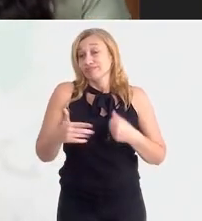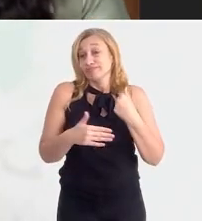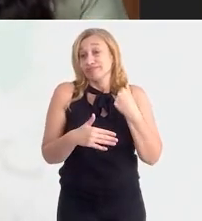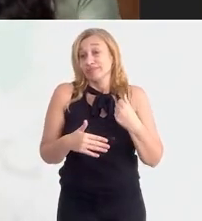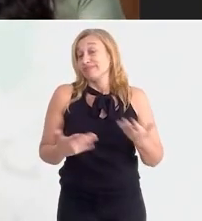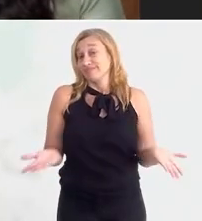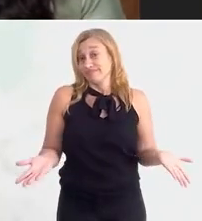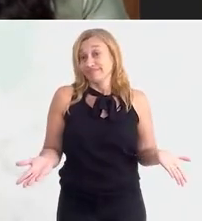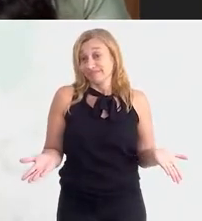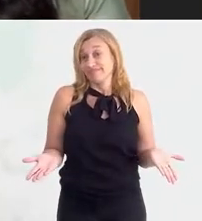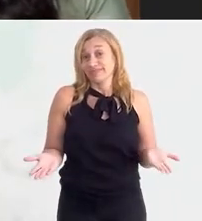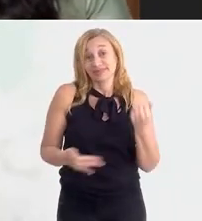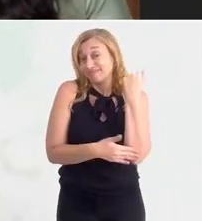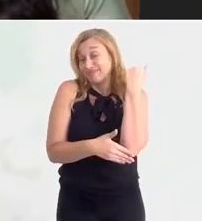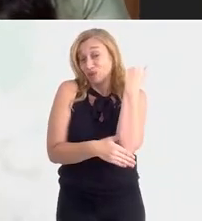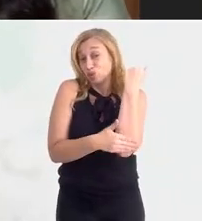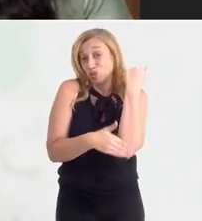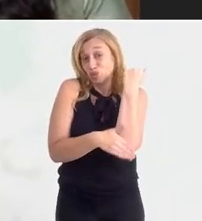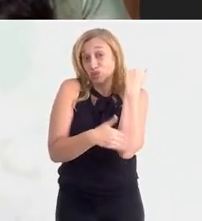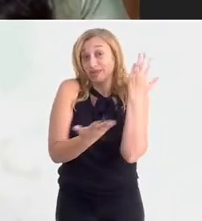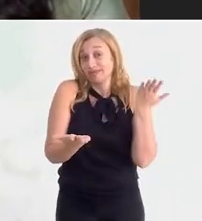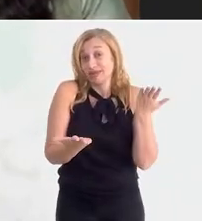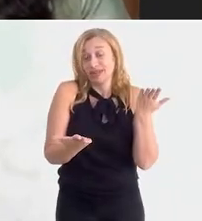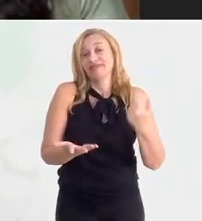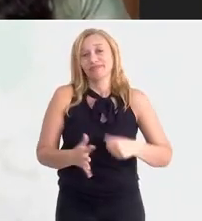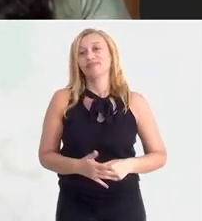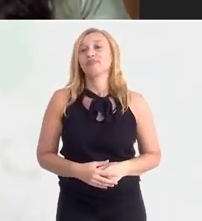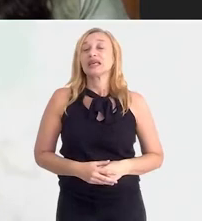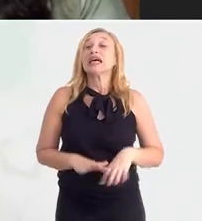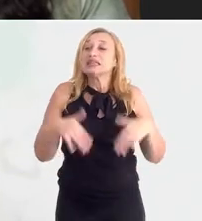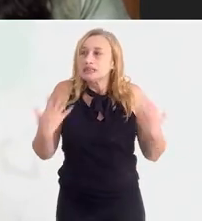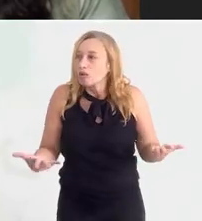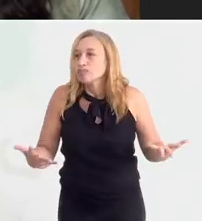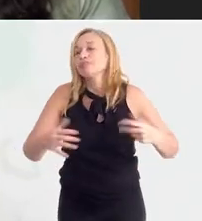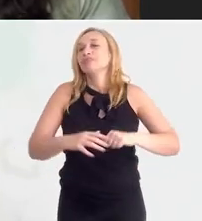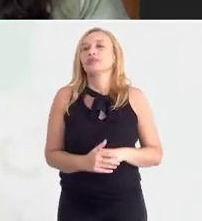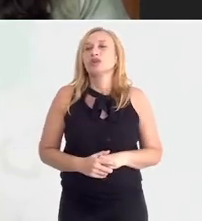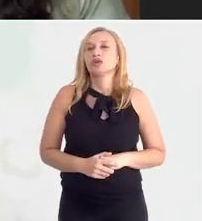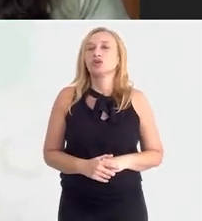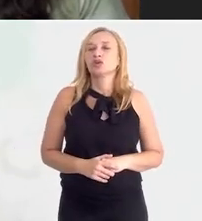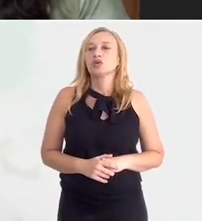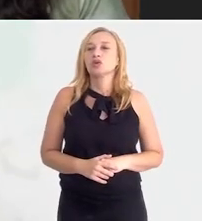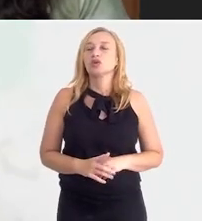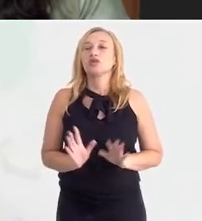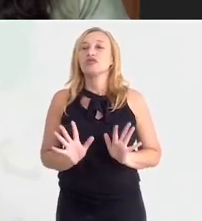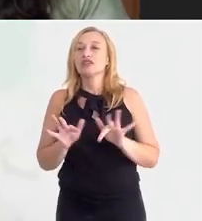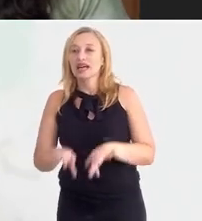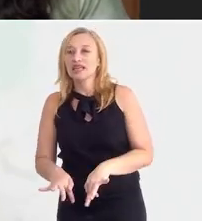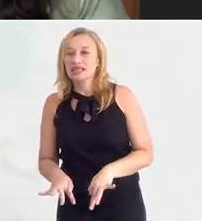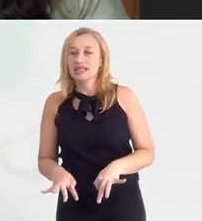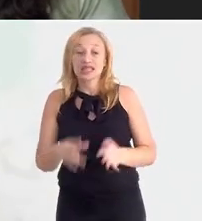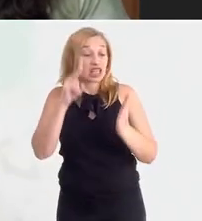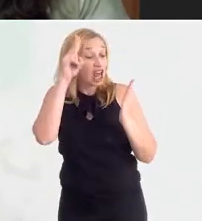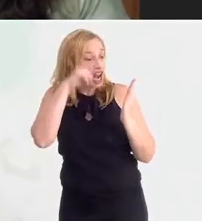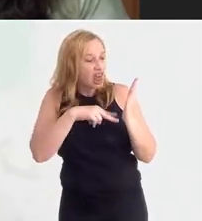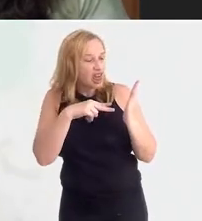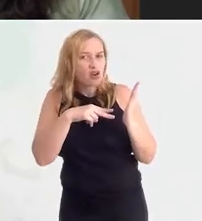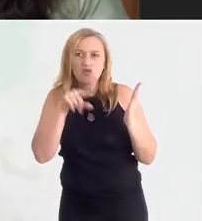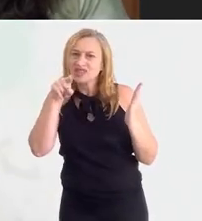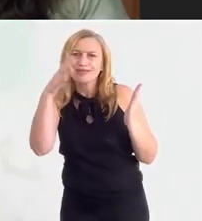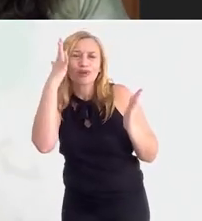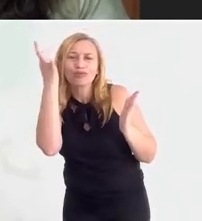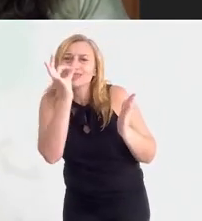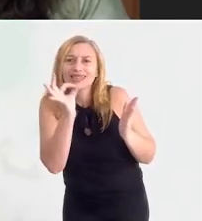né? A Aí a sua constatação. categoria é outra. Deixa de ser ciumento. Então, Quando você termina Dom Casmurro, você não